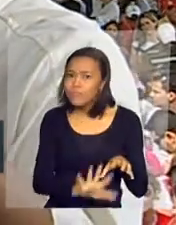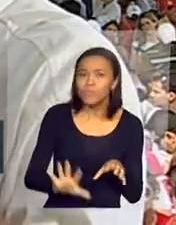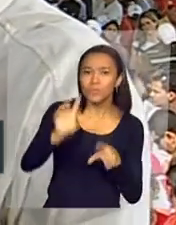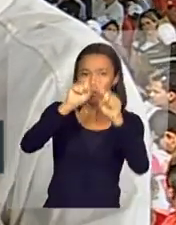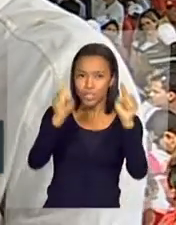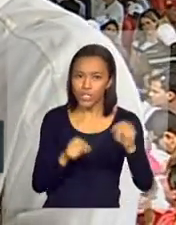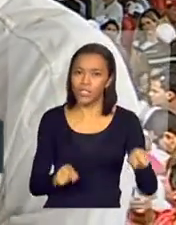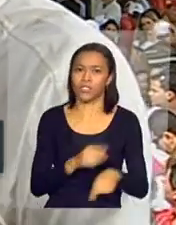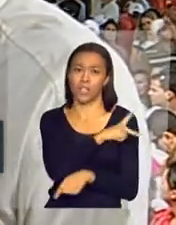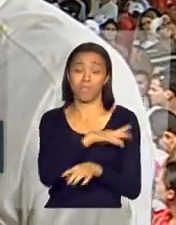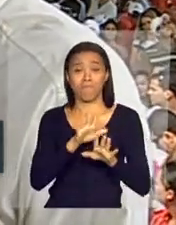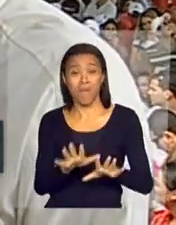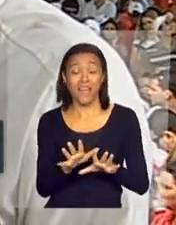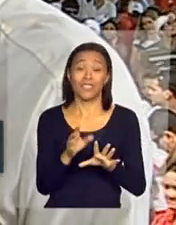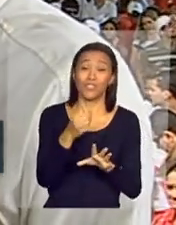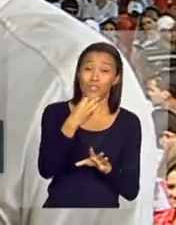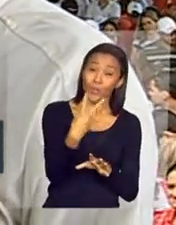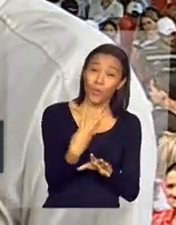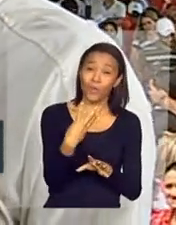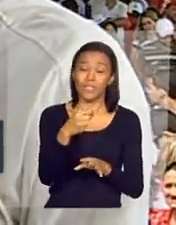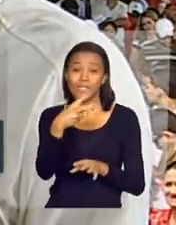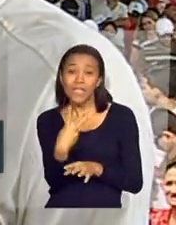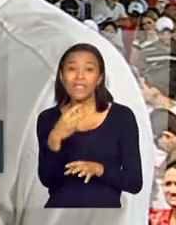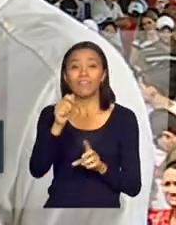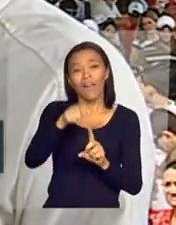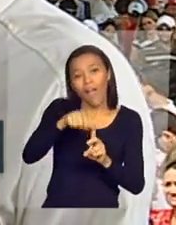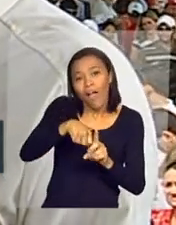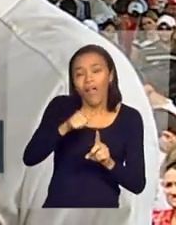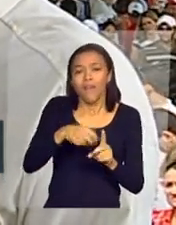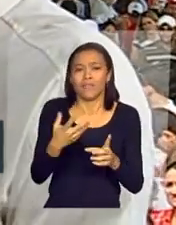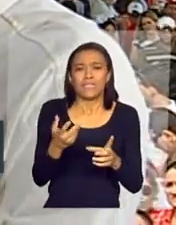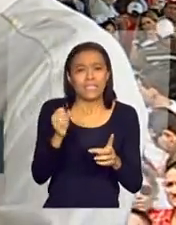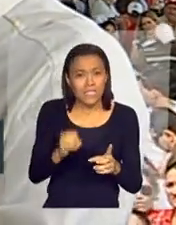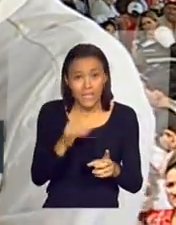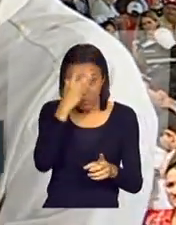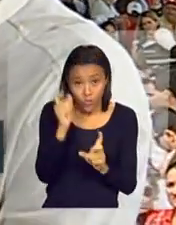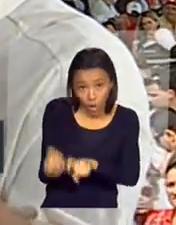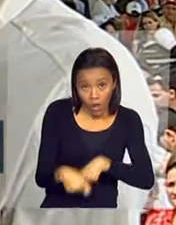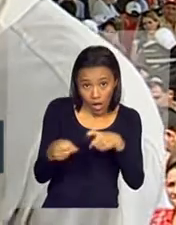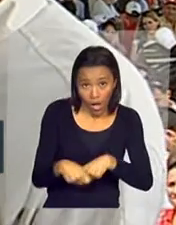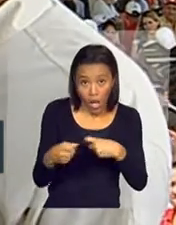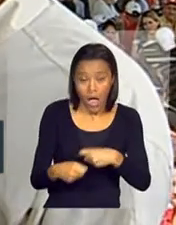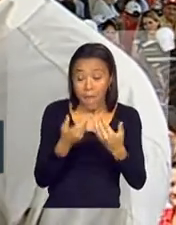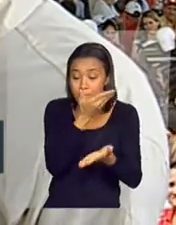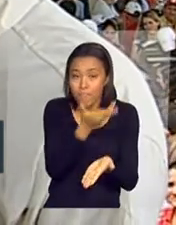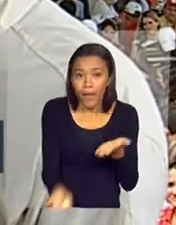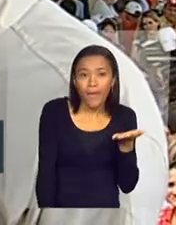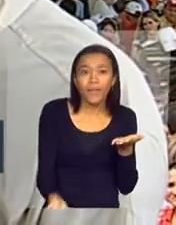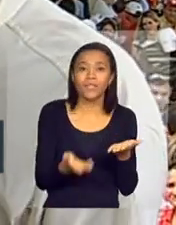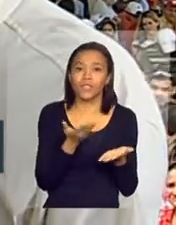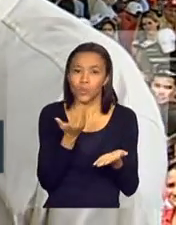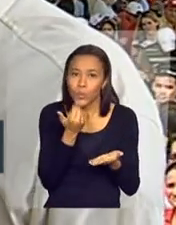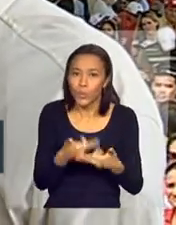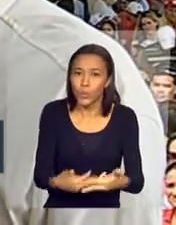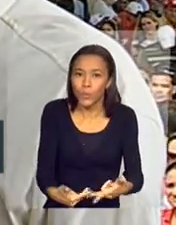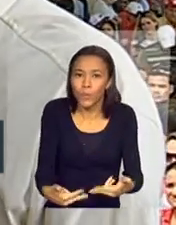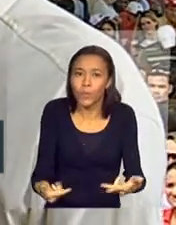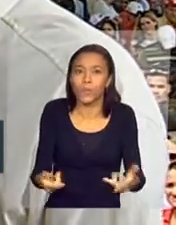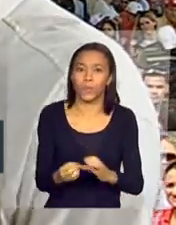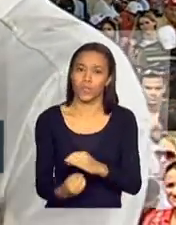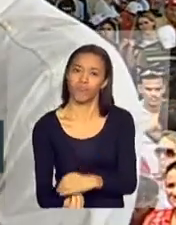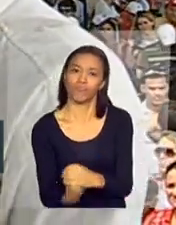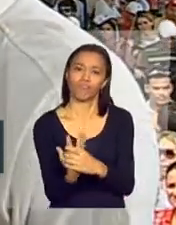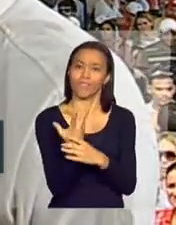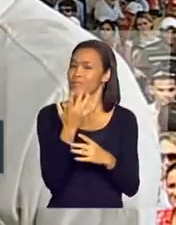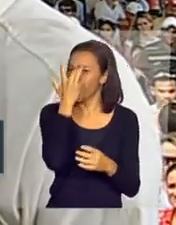chove concentrado em 2, 3 meses. Se o agricultor não fizer uma cultura de ciclo curto, ele perde a cultura, não é? Então, não é